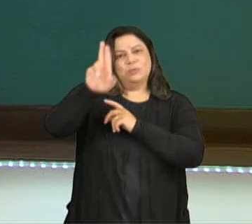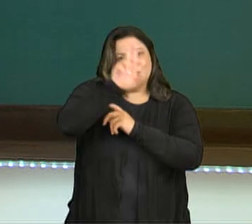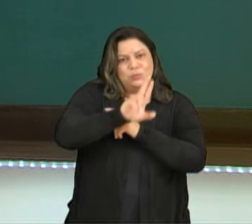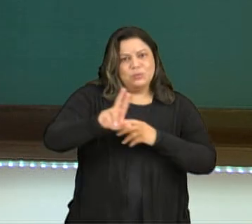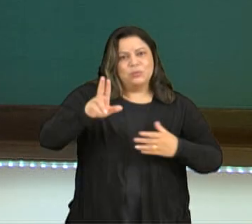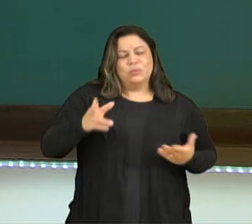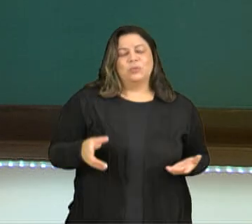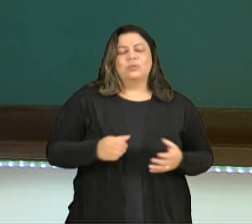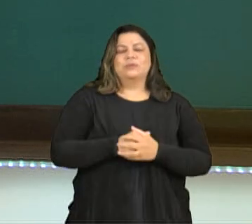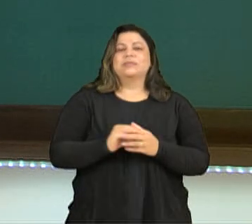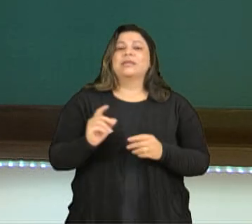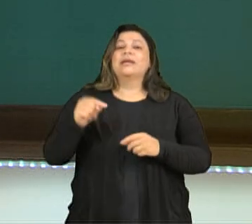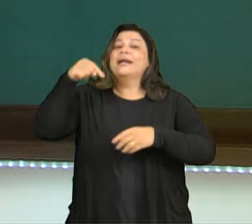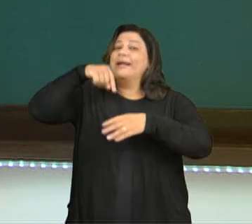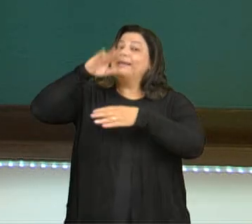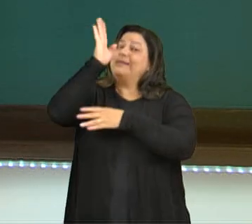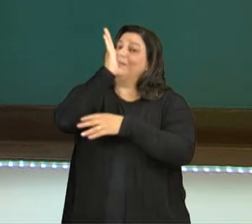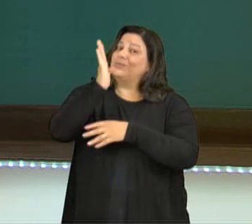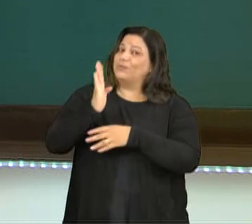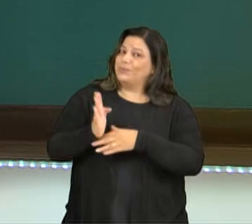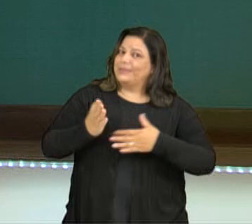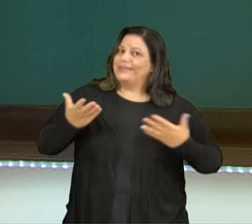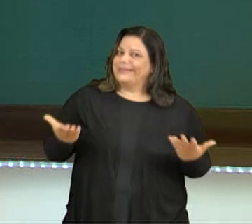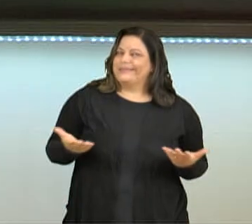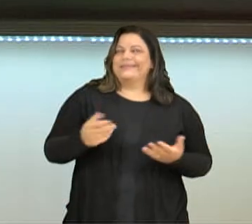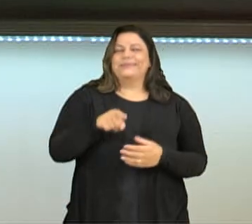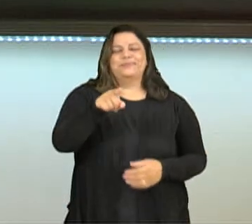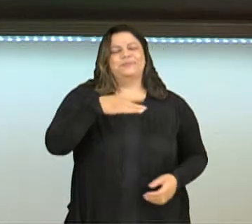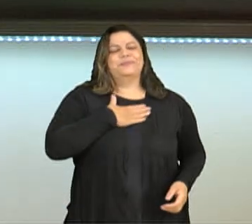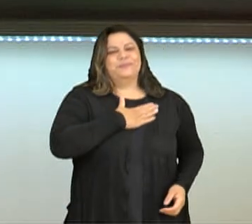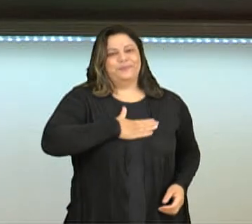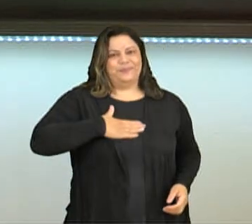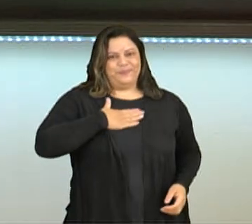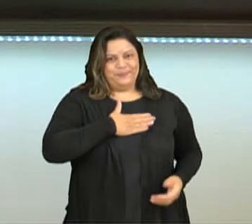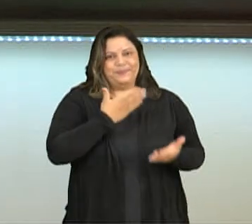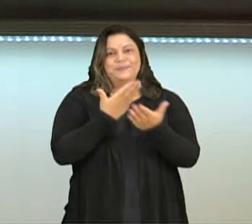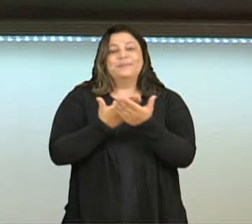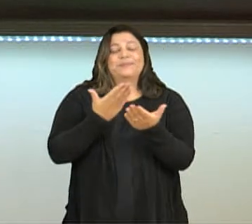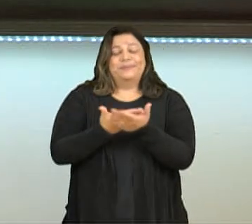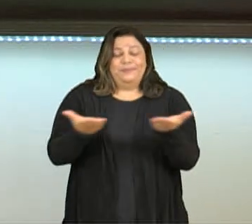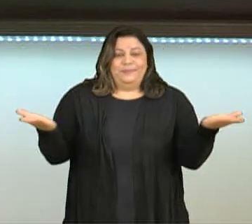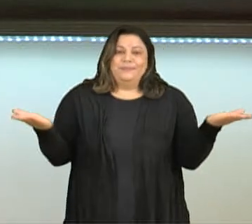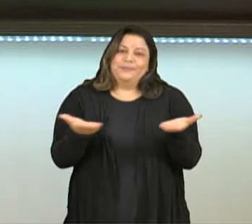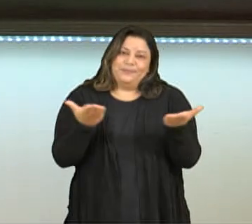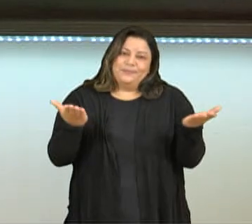no território brasileiro isso não é diferente. Espero que vocês tenham gostado da aula de hoje, que eu tenha